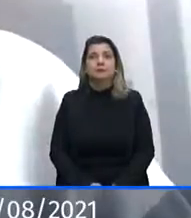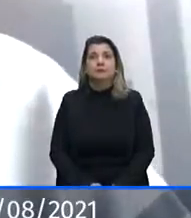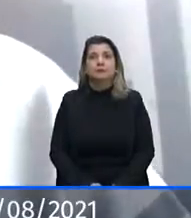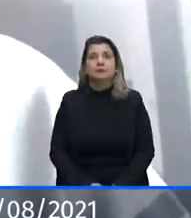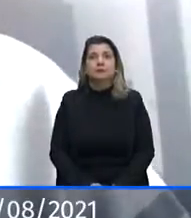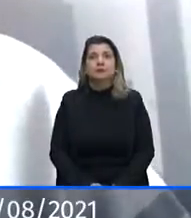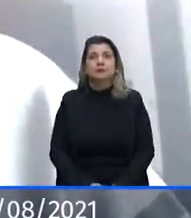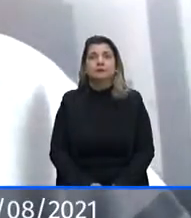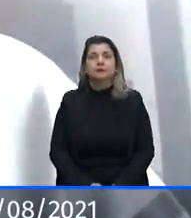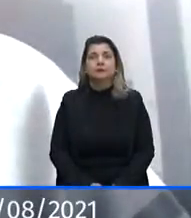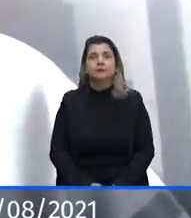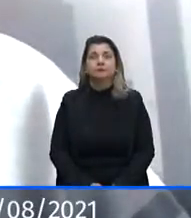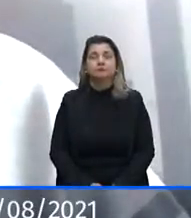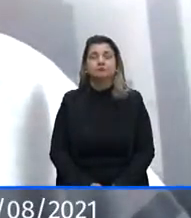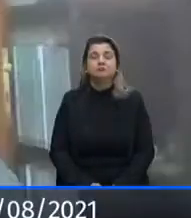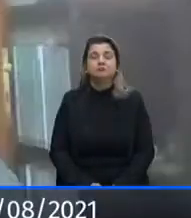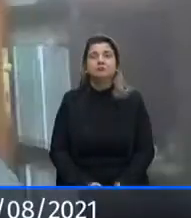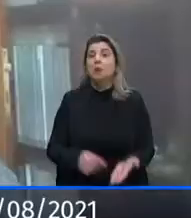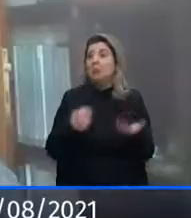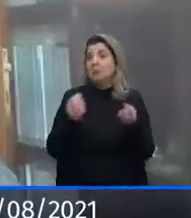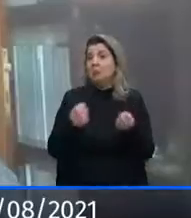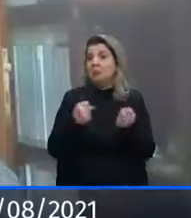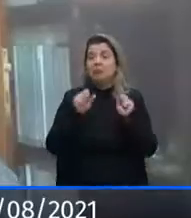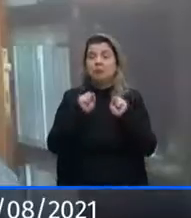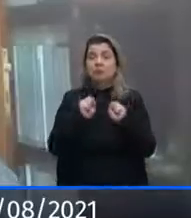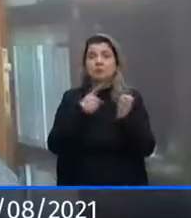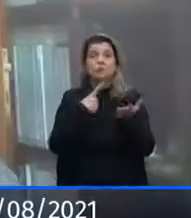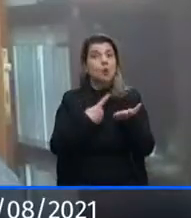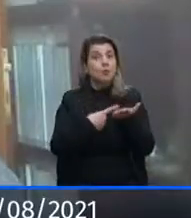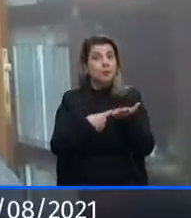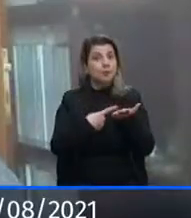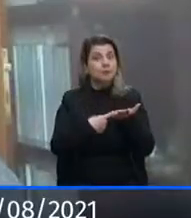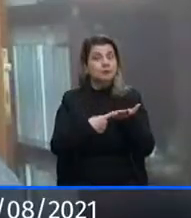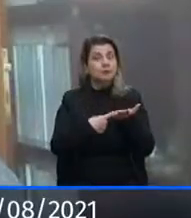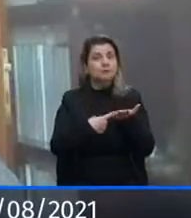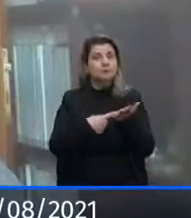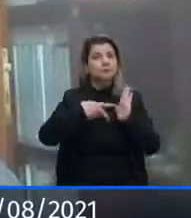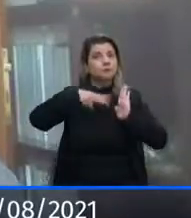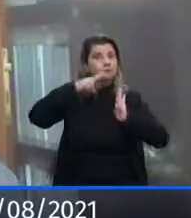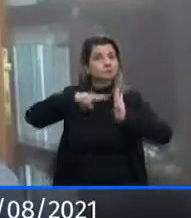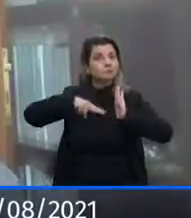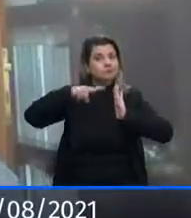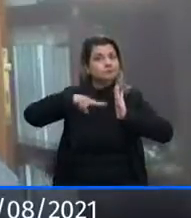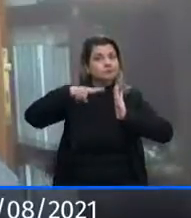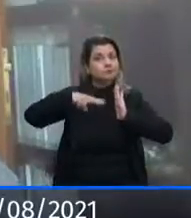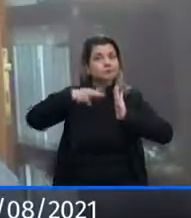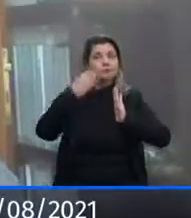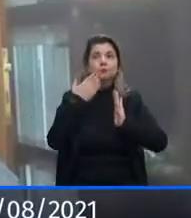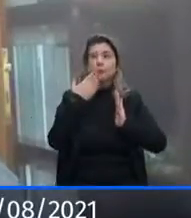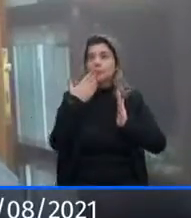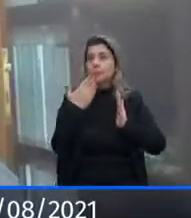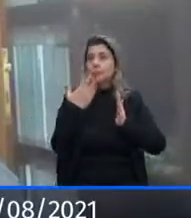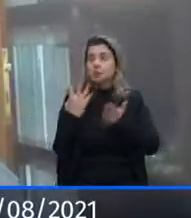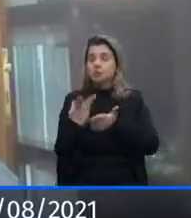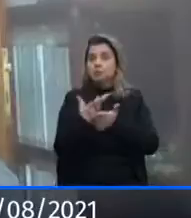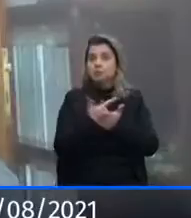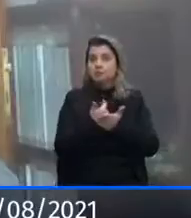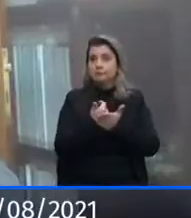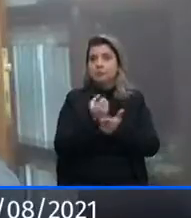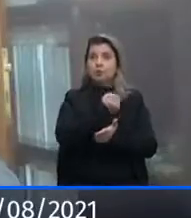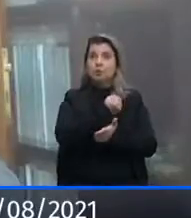Foi distribuído. Deputado, a Denise pode confirmar. Deputado, só para ler aqui, ó. O requerimento diversos